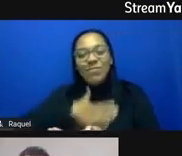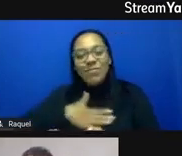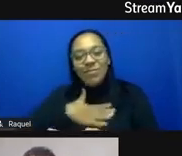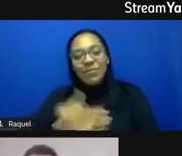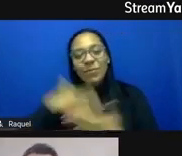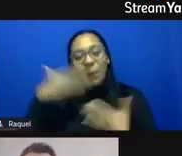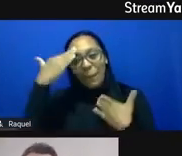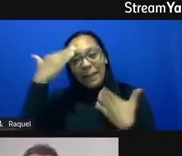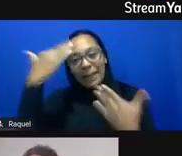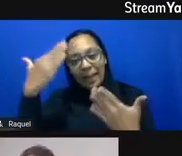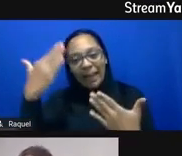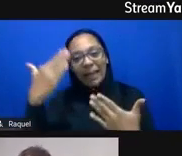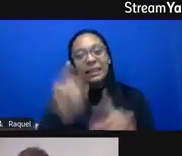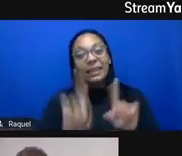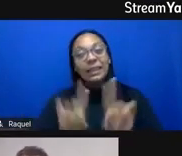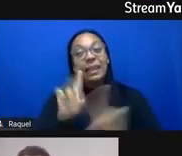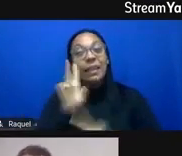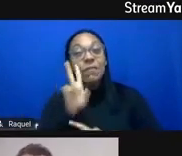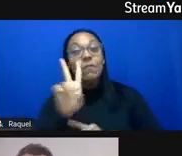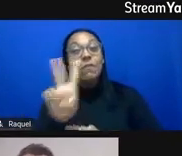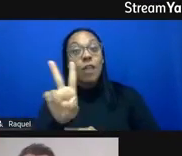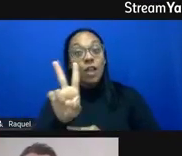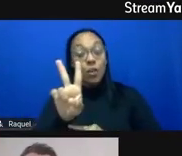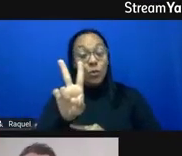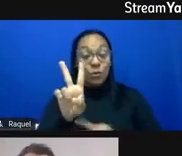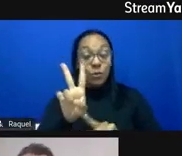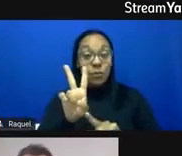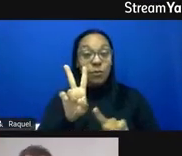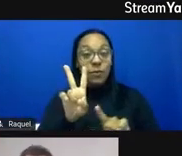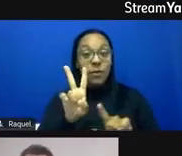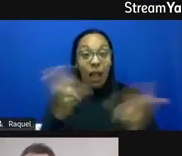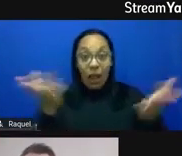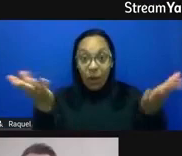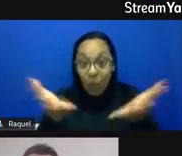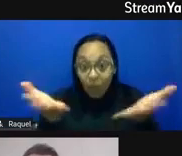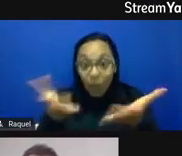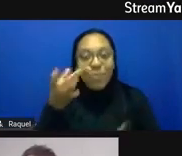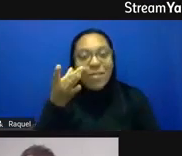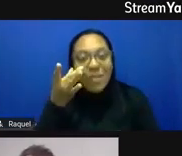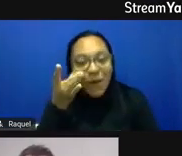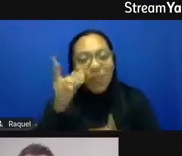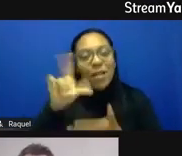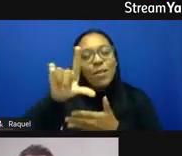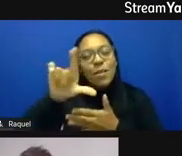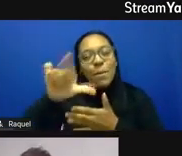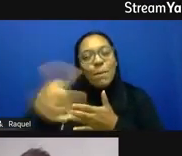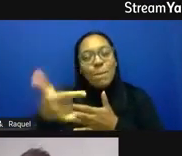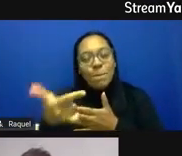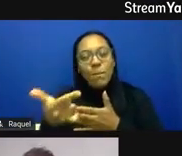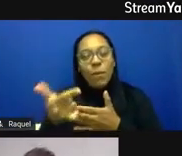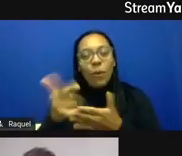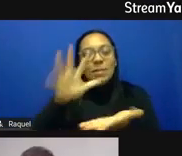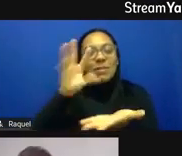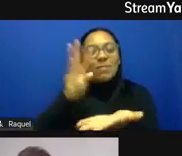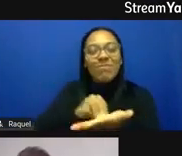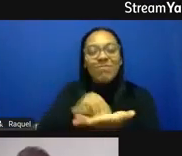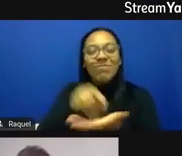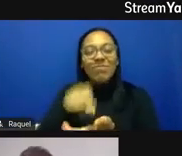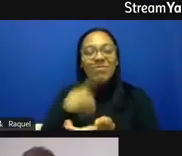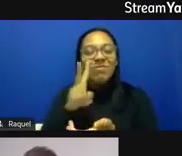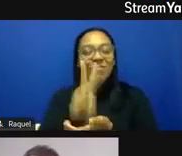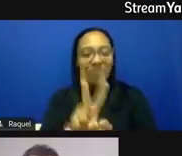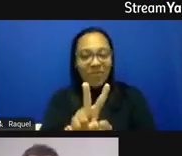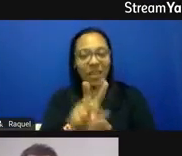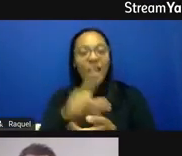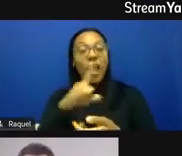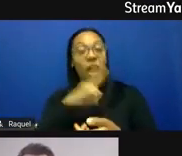vivo, aqueles e aquelas que vão assistir depois a gravação da nossa live. Sou fã do seu trabalho